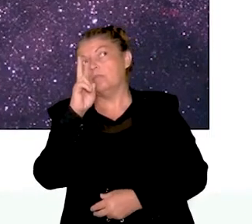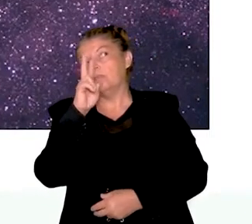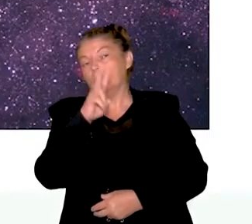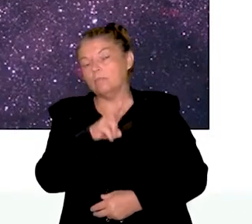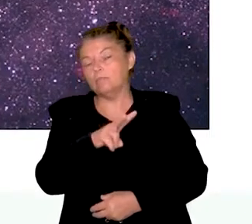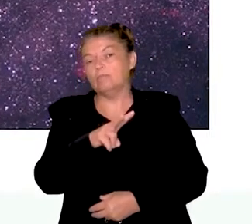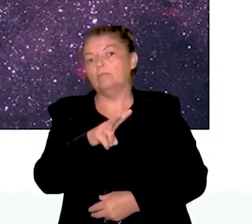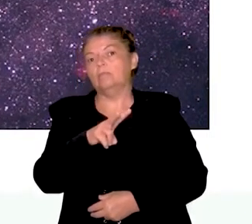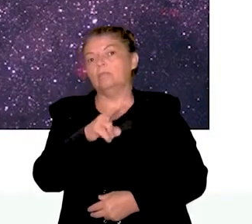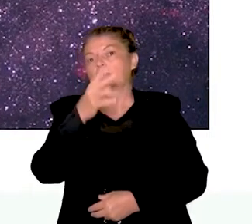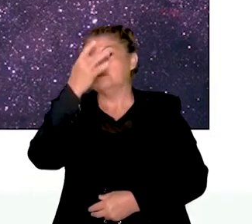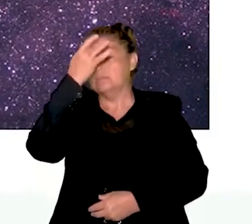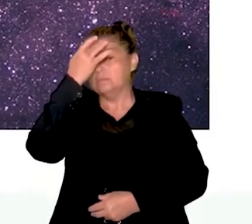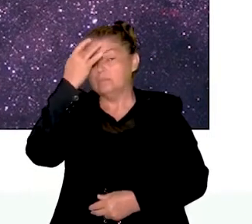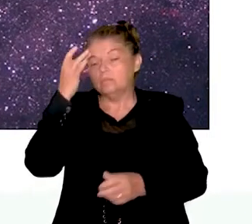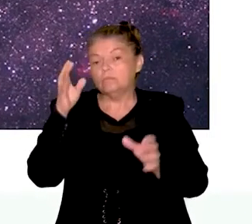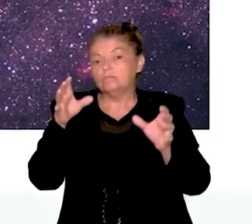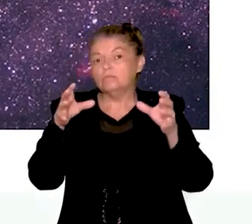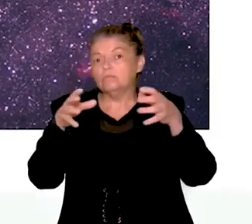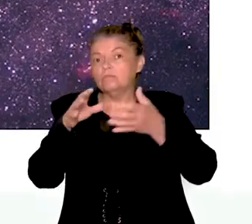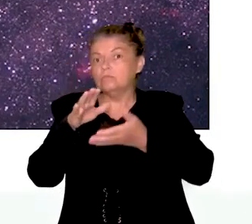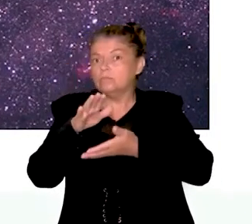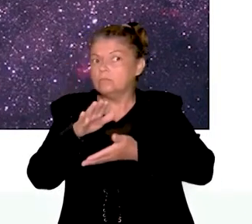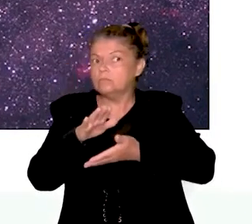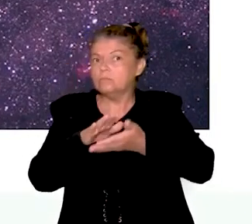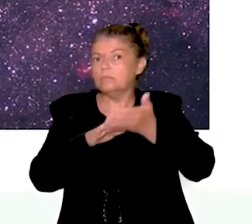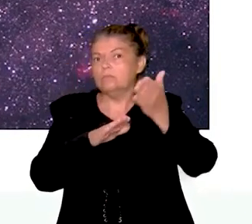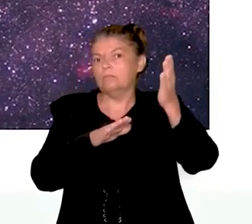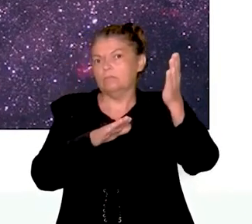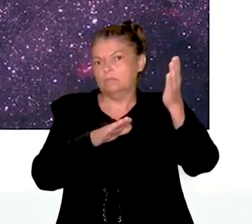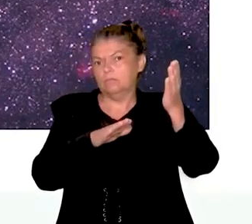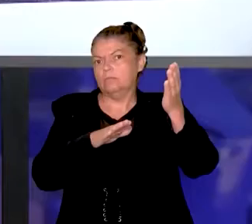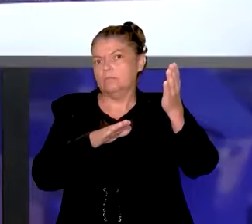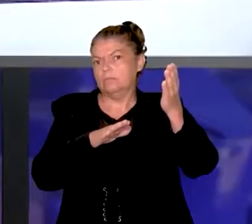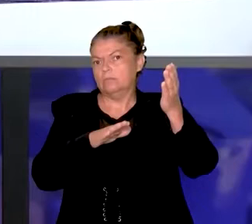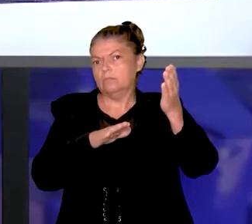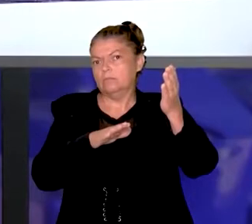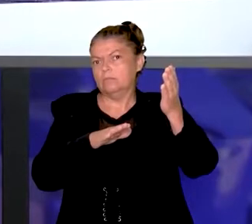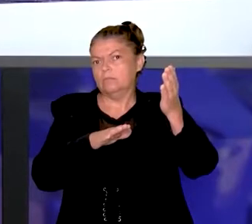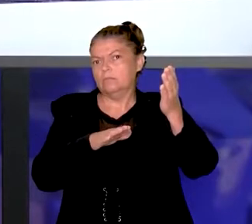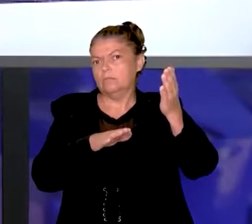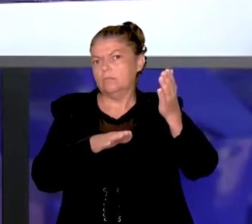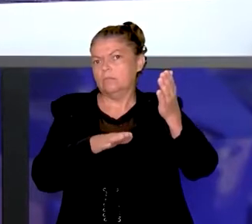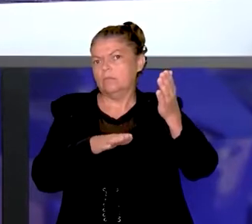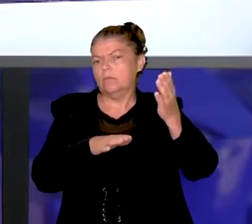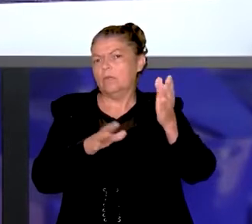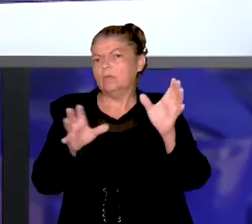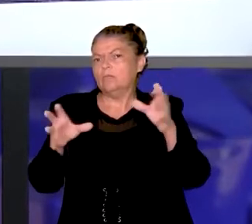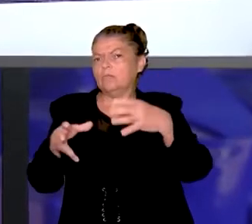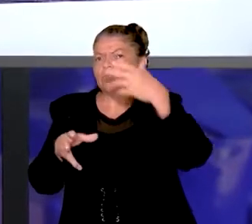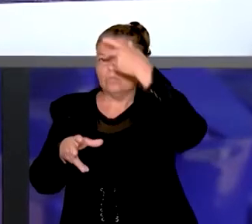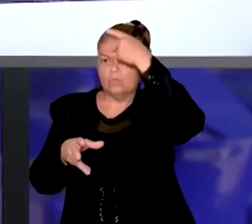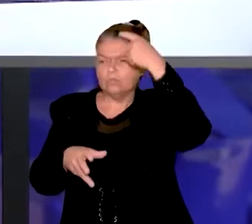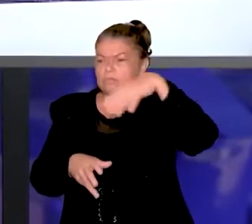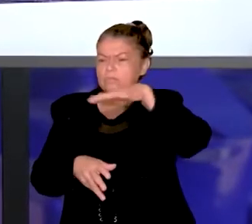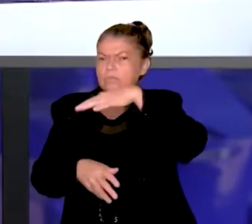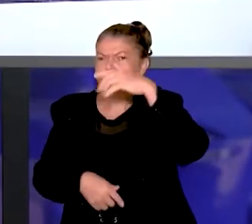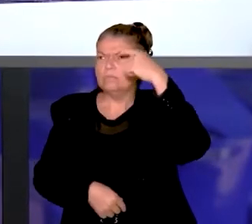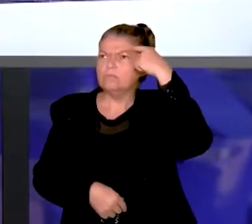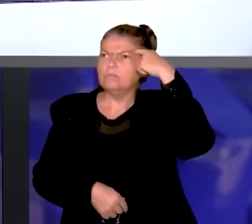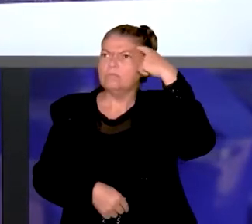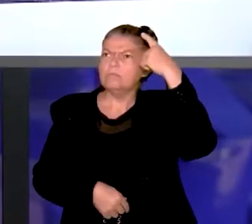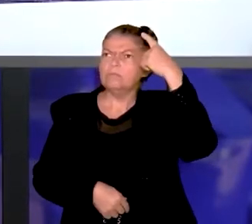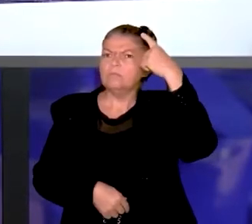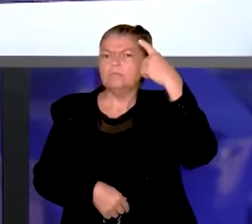que deslocavam de um local para outro, pensava que o Sol também tinha um movimento, que ele nascia de manhã